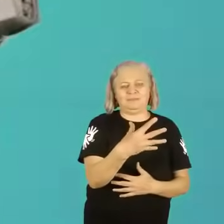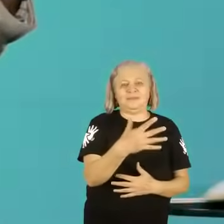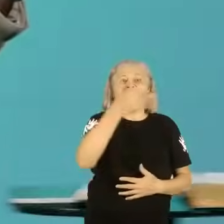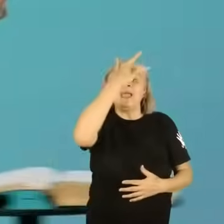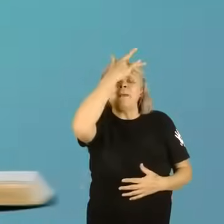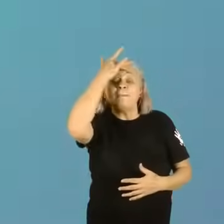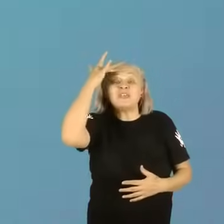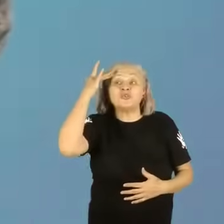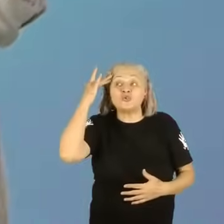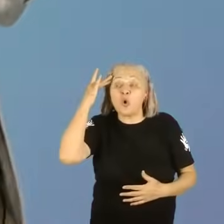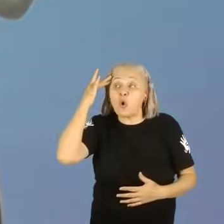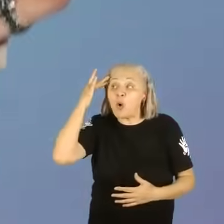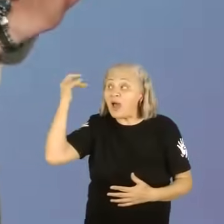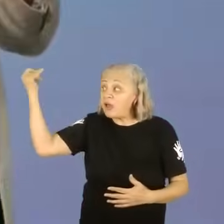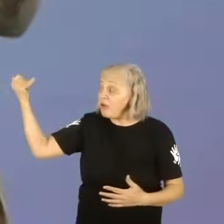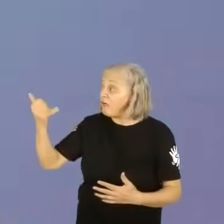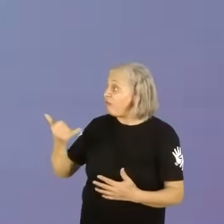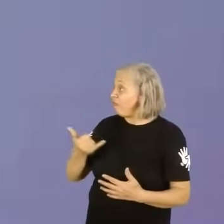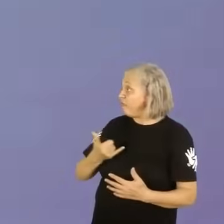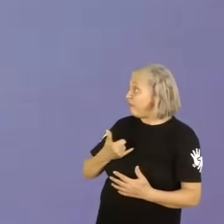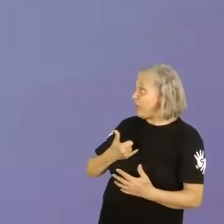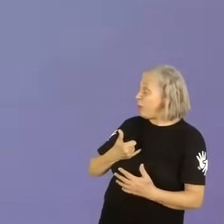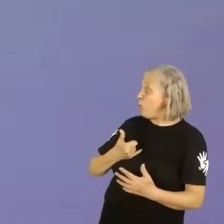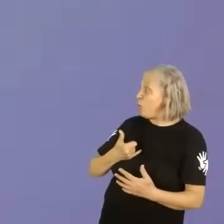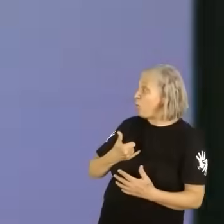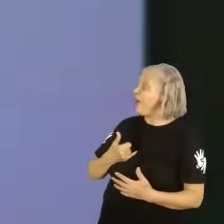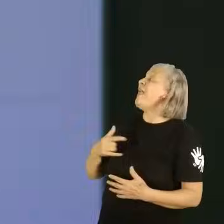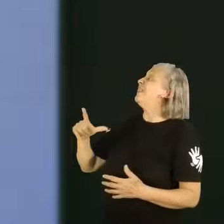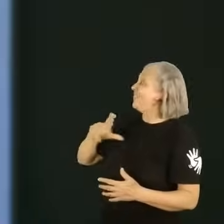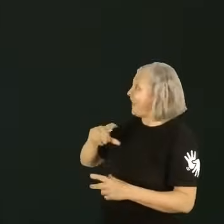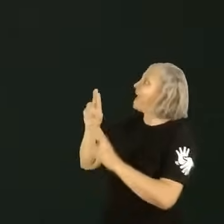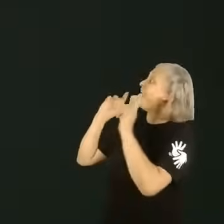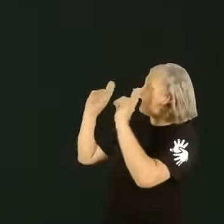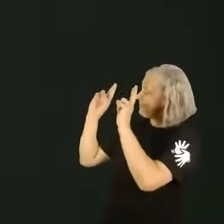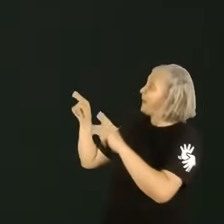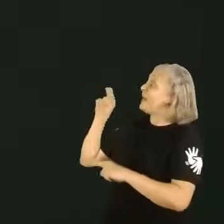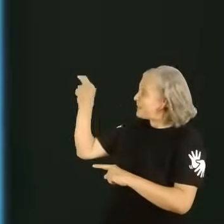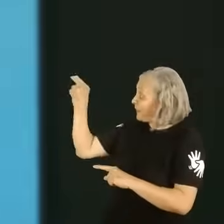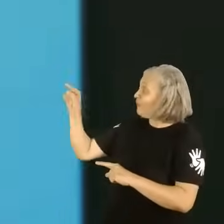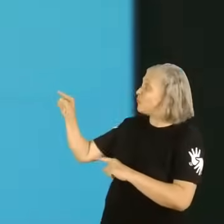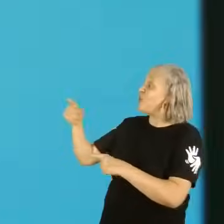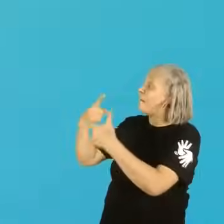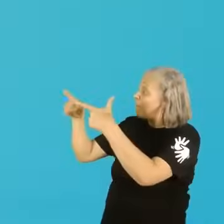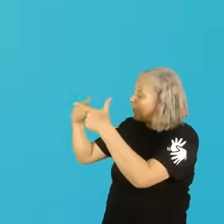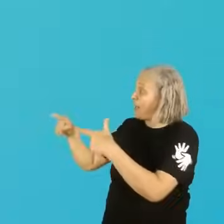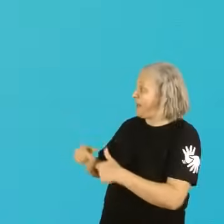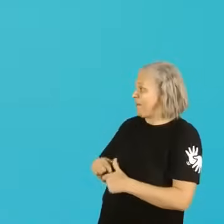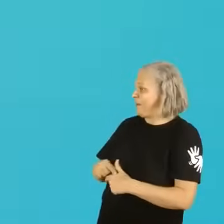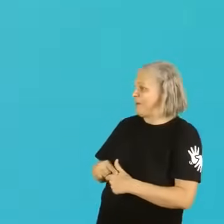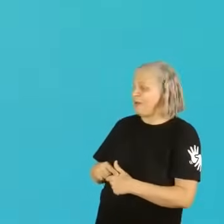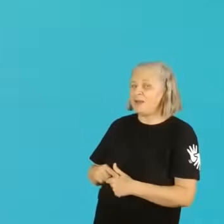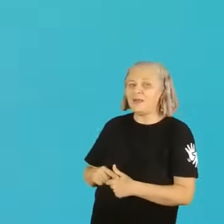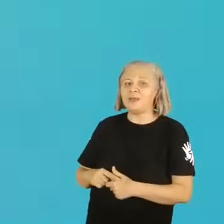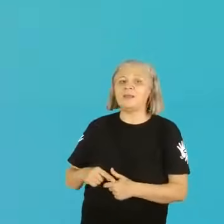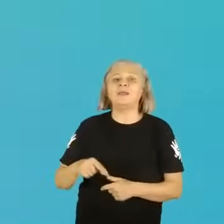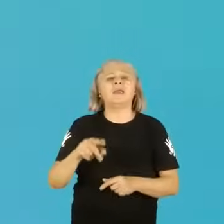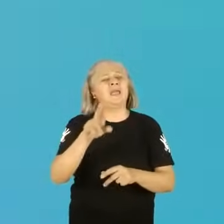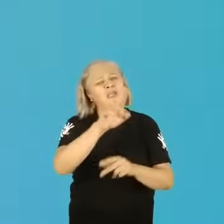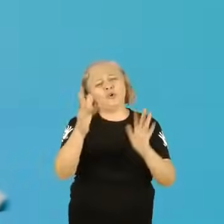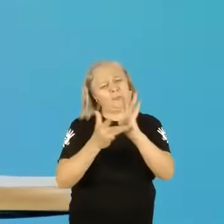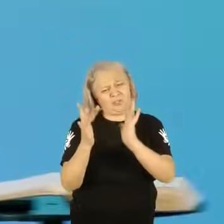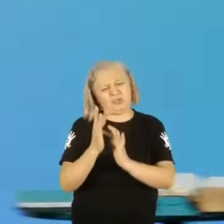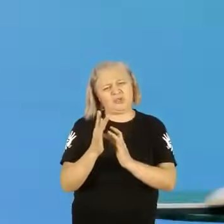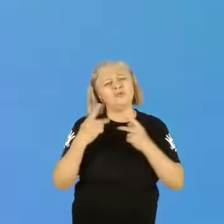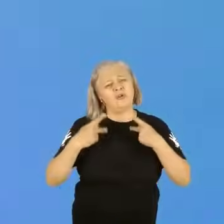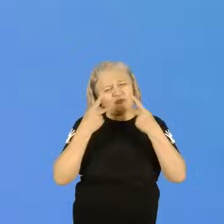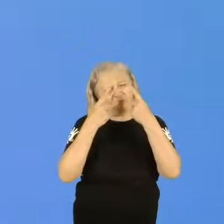Alguém diz para aquela mulher: há esperança para o seu problema. Querido, eu estou aqui hoje à noite para te dizer, em nome de